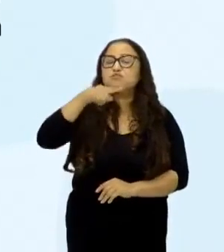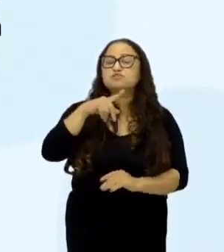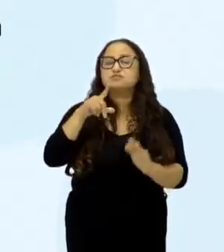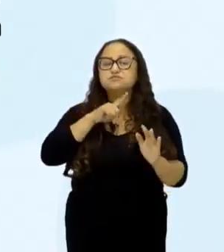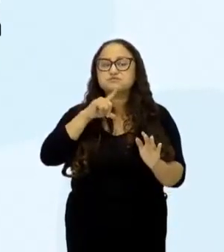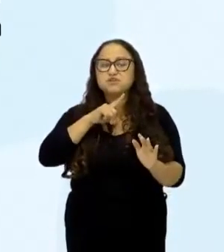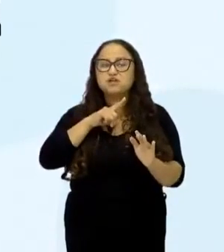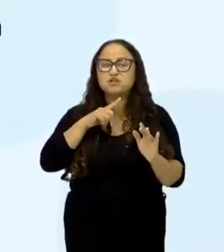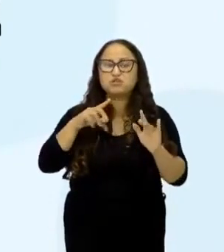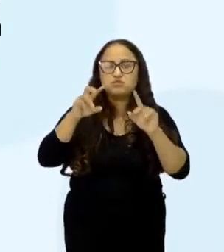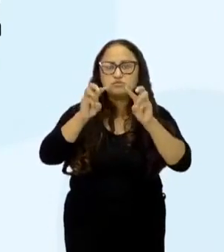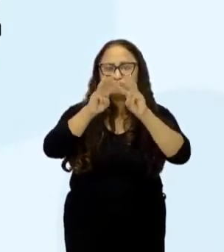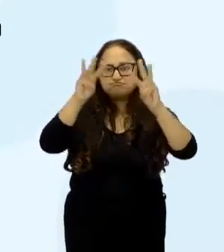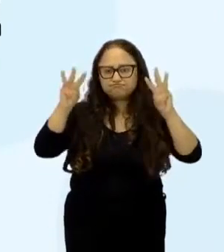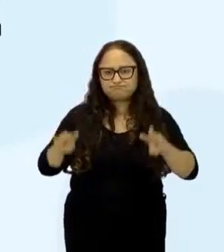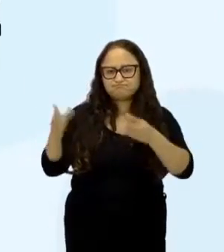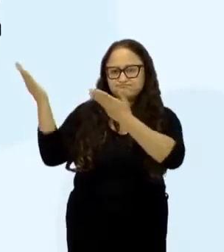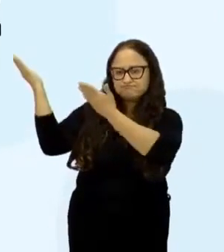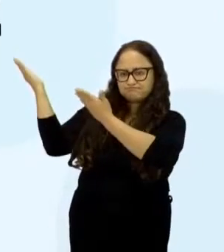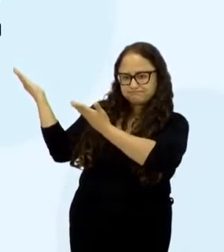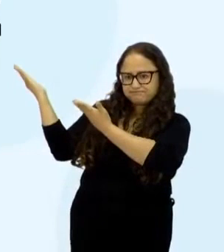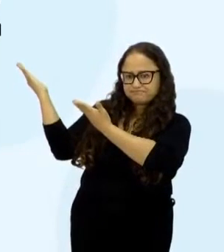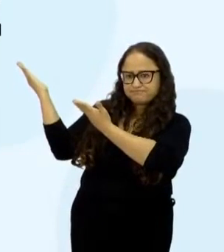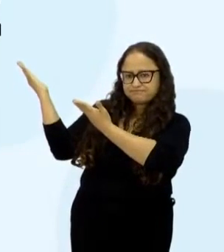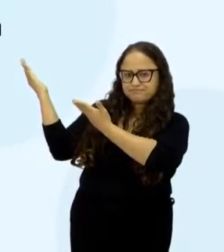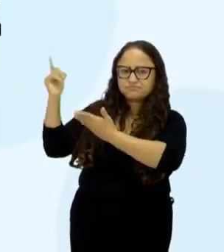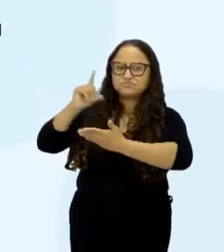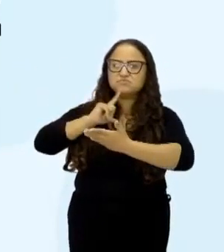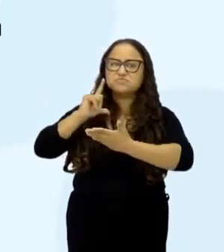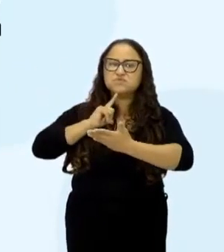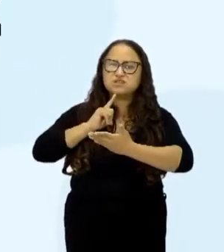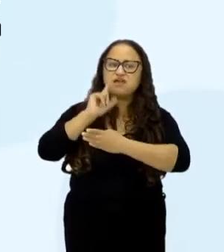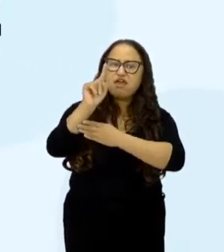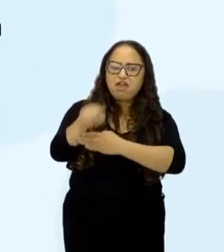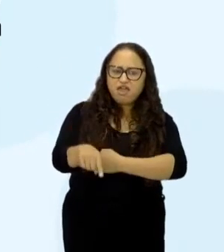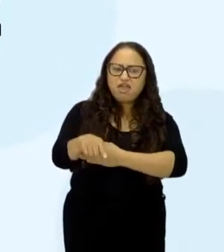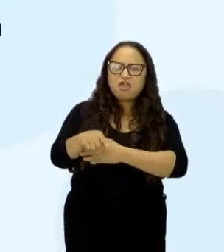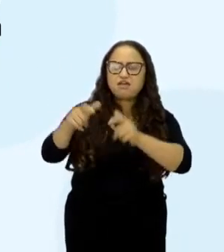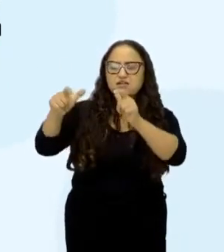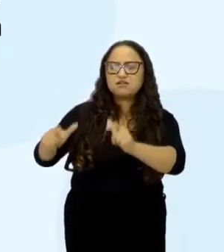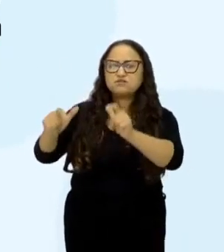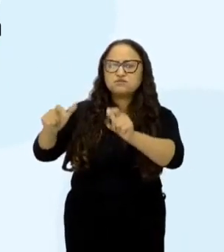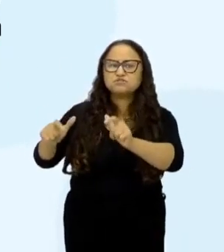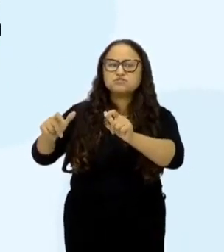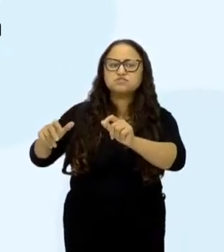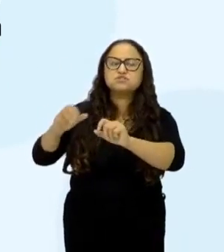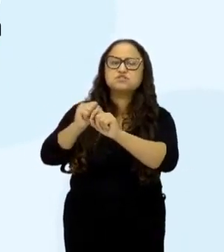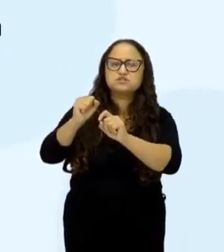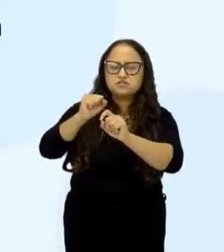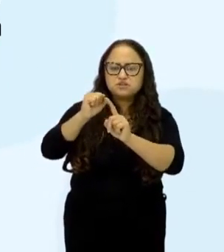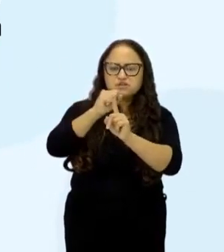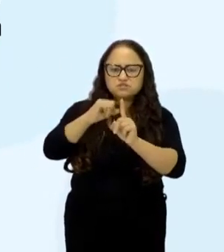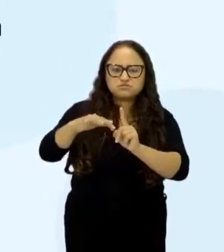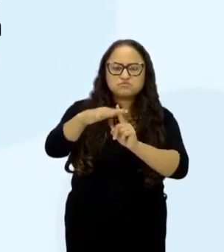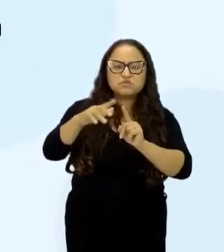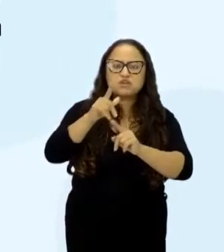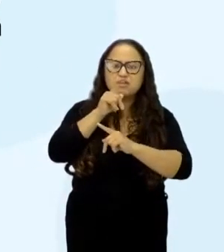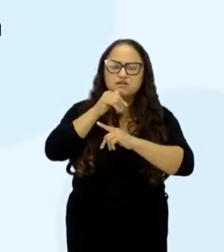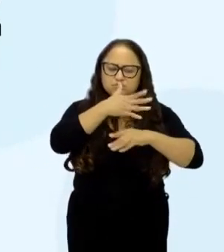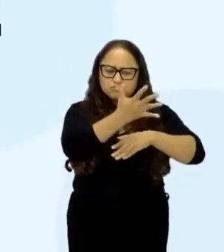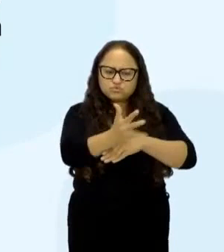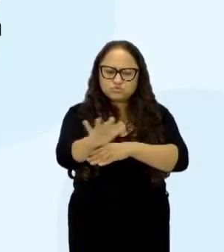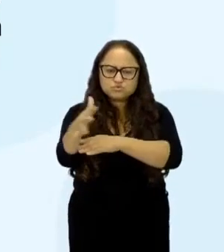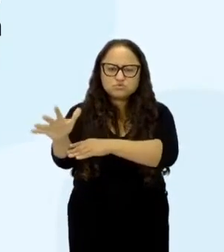esse monument aí aparecendo na tela para vocês. This monument is located on the island of Cyprus in